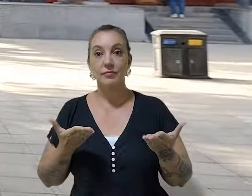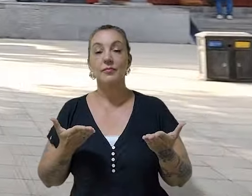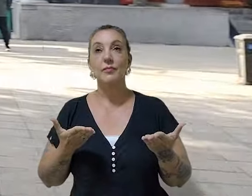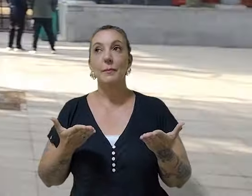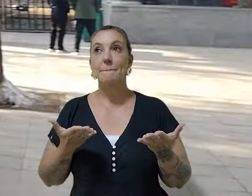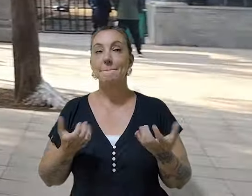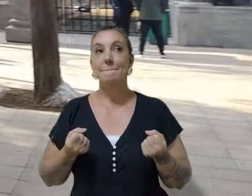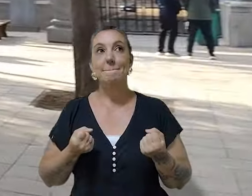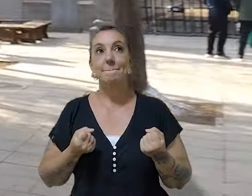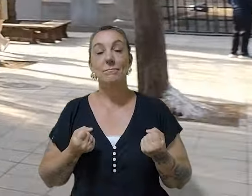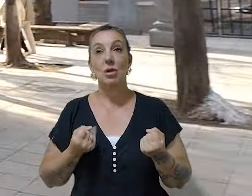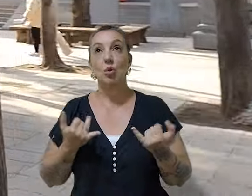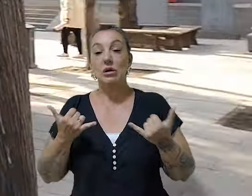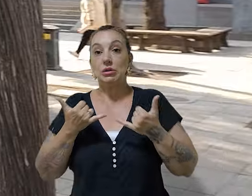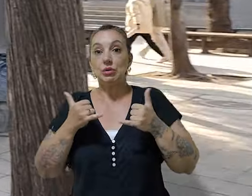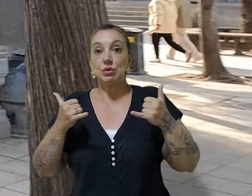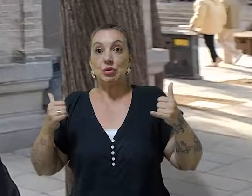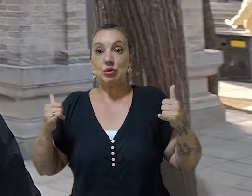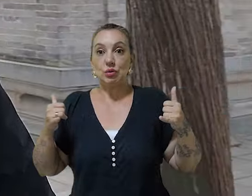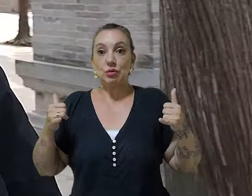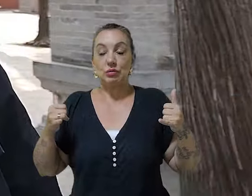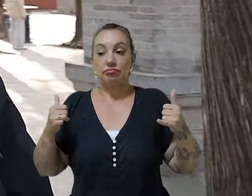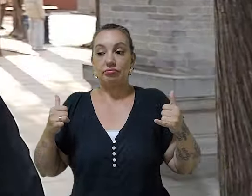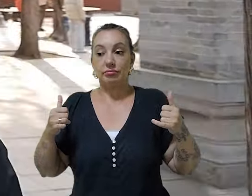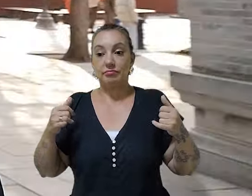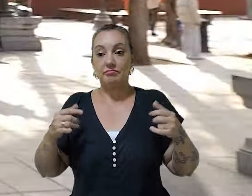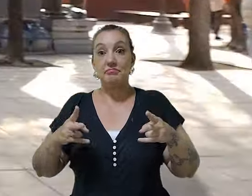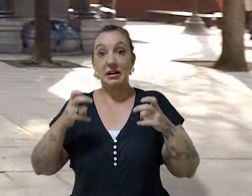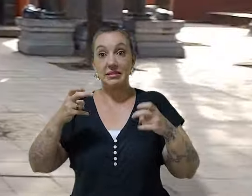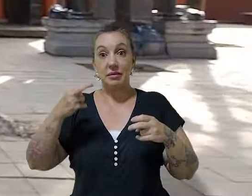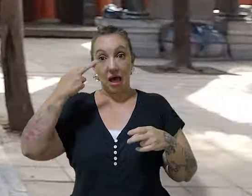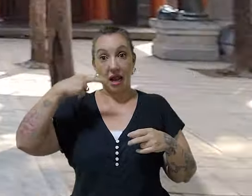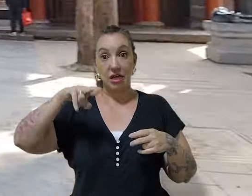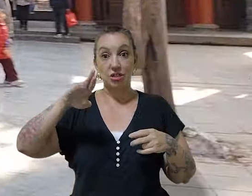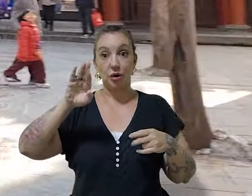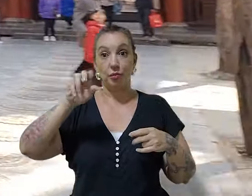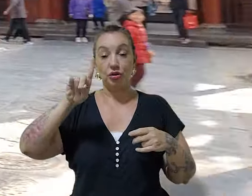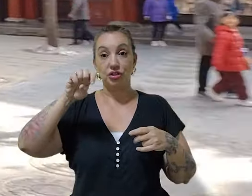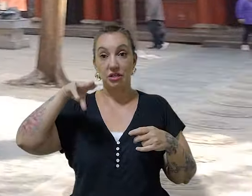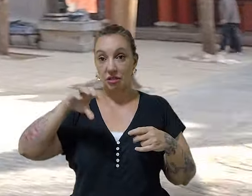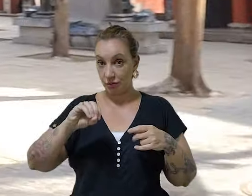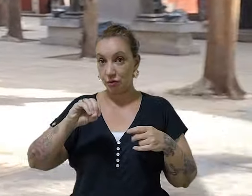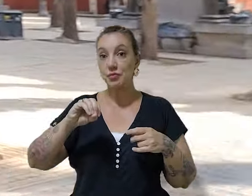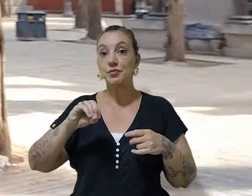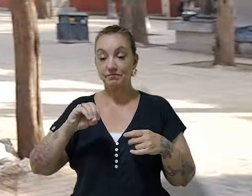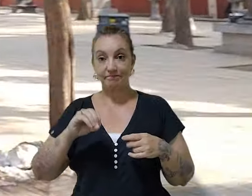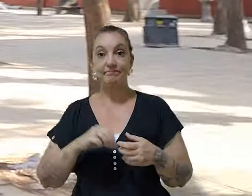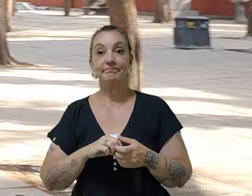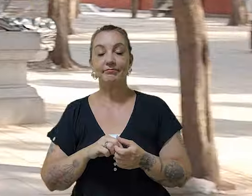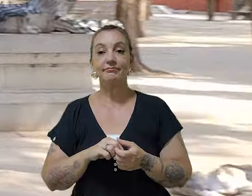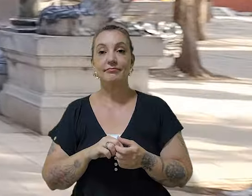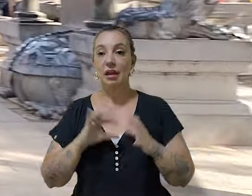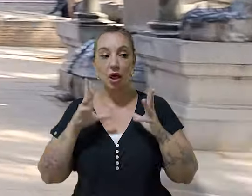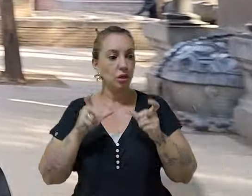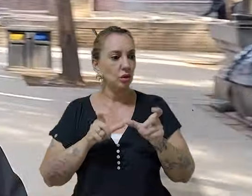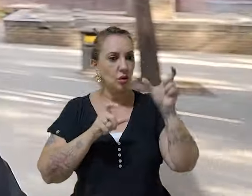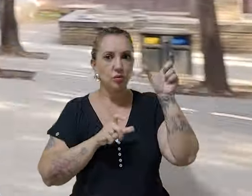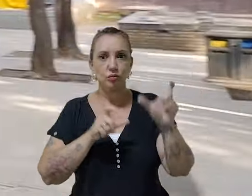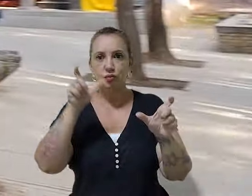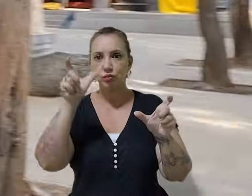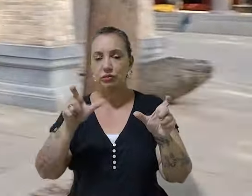muita vibração do ponto de vista da religião, né, do budismo, né, e então, todos